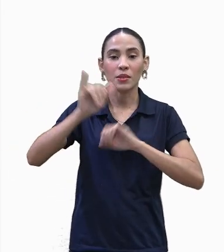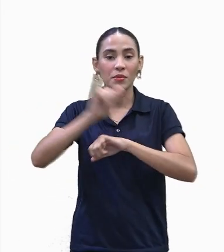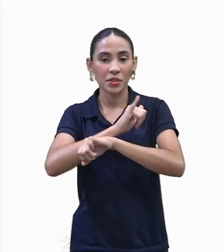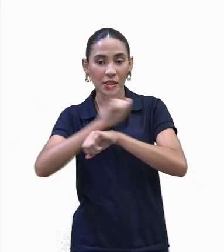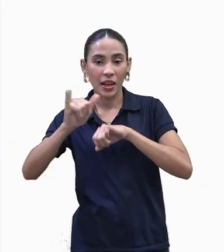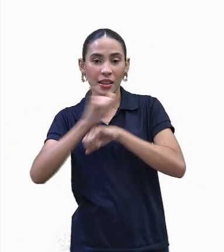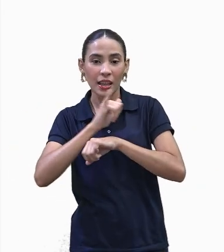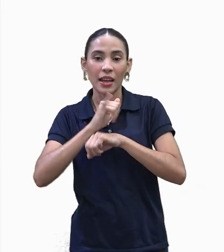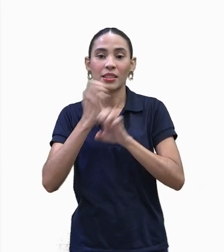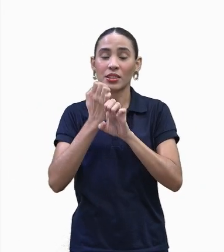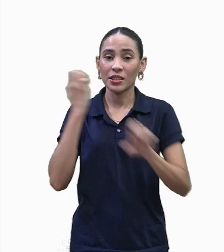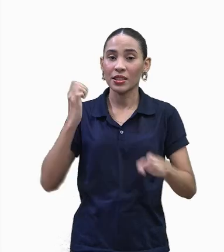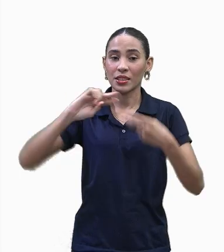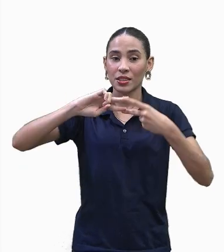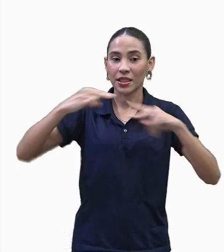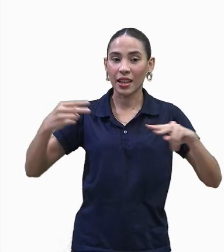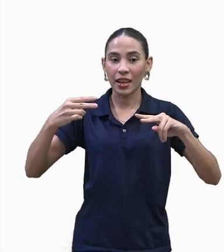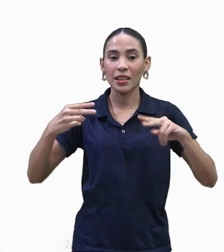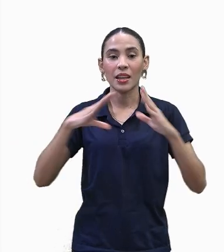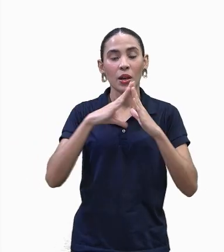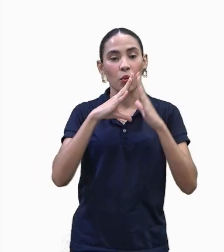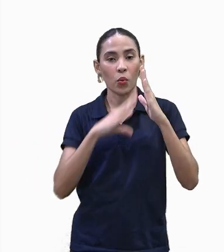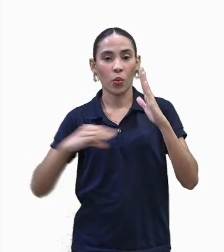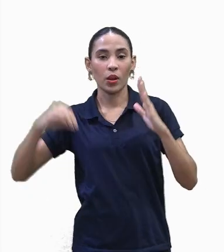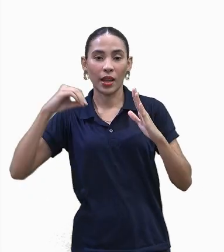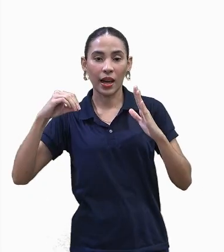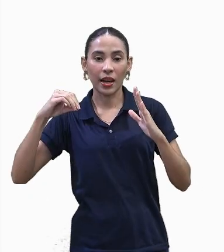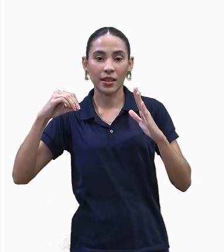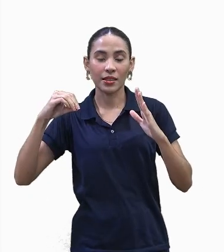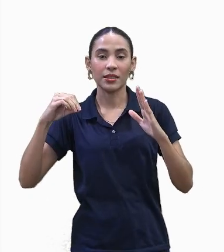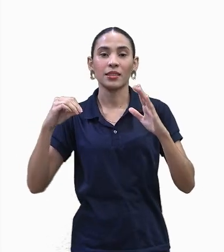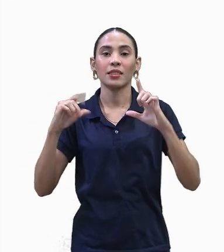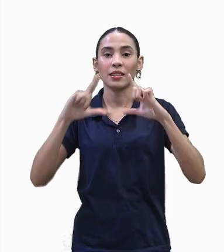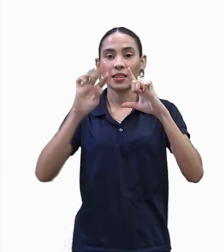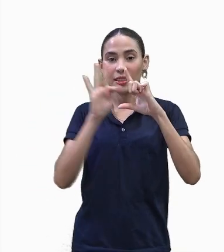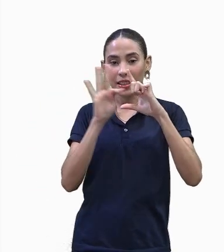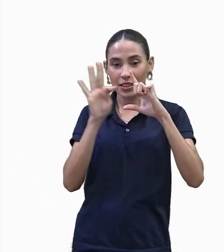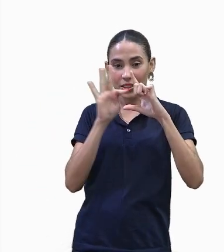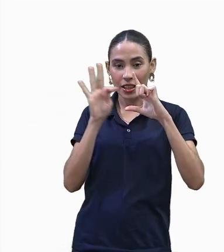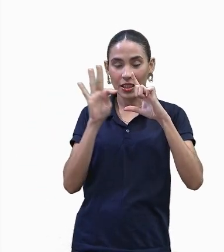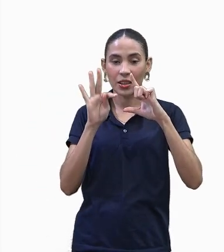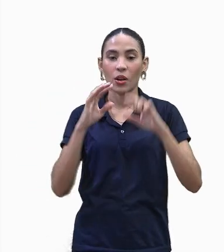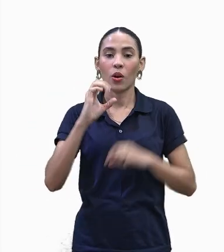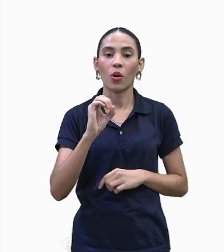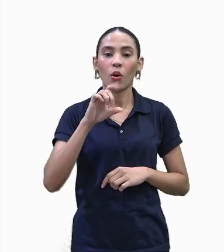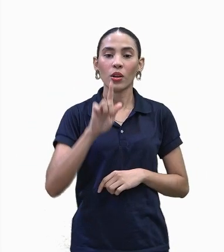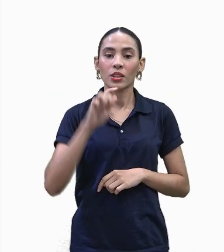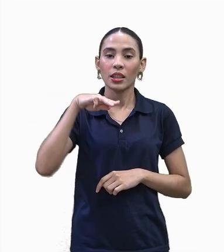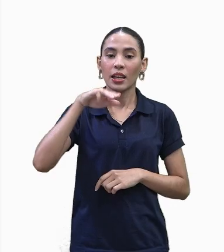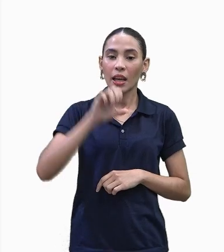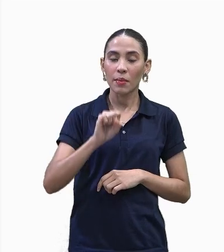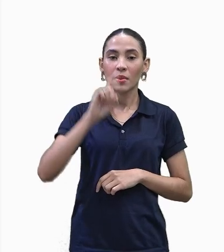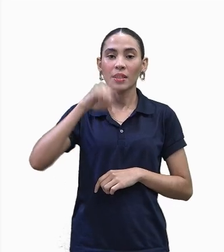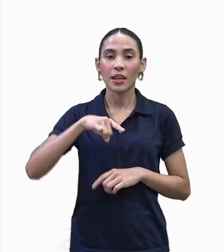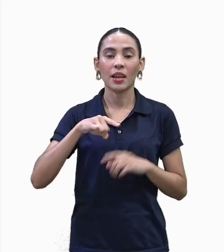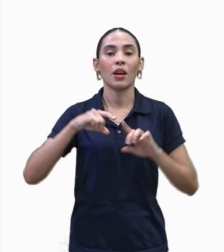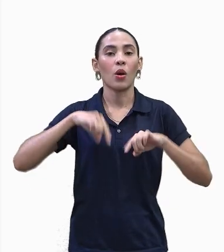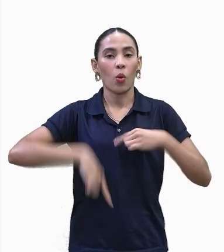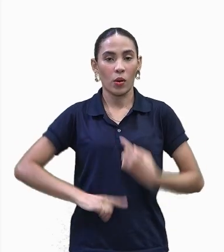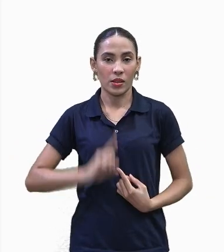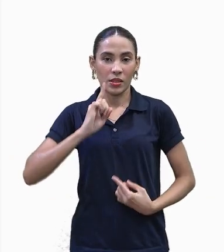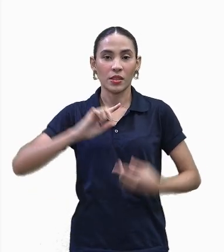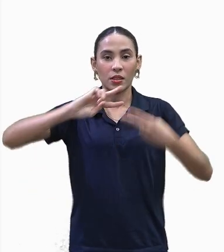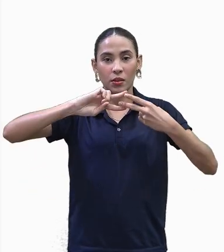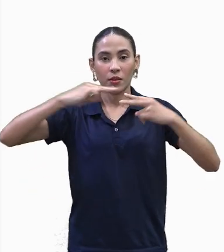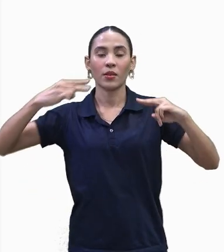ferramentas, engenharia genética, clonagem, transgênicos, OGMs, que são os organismos